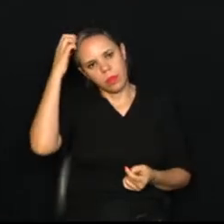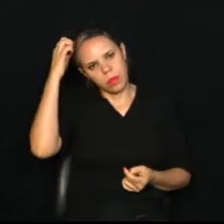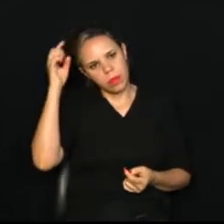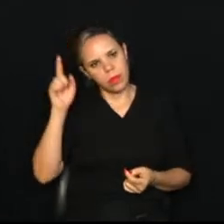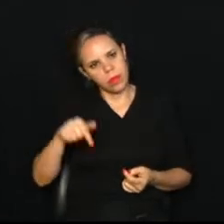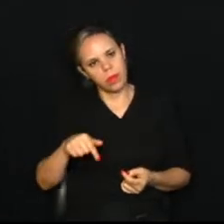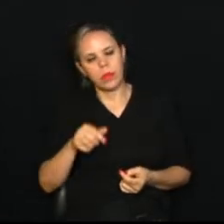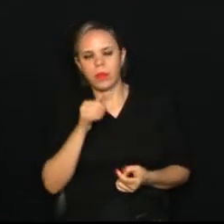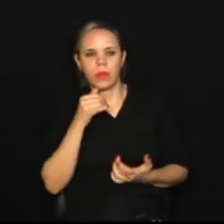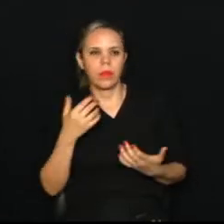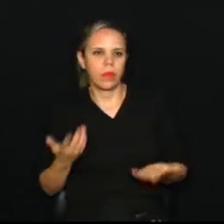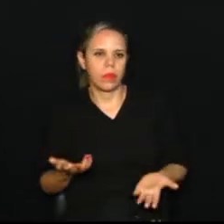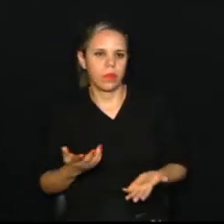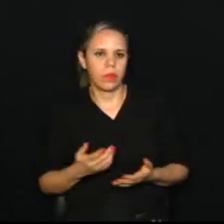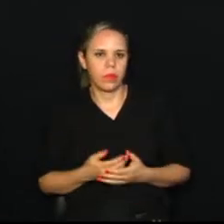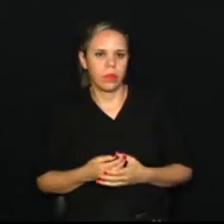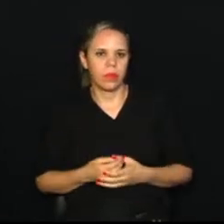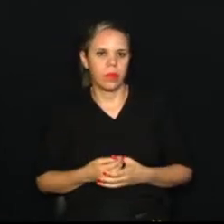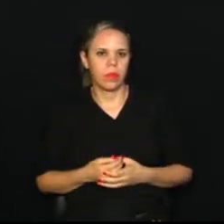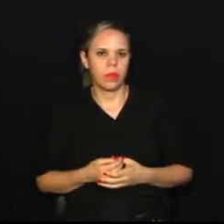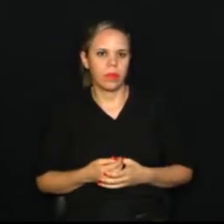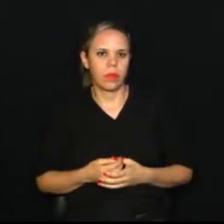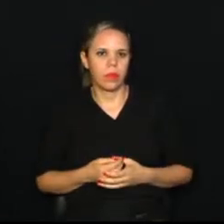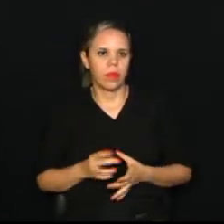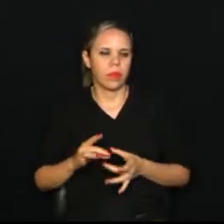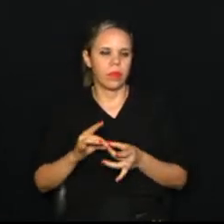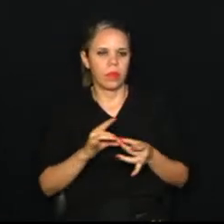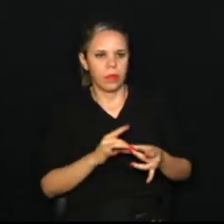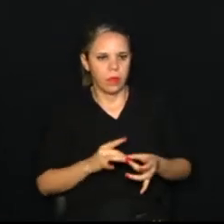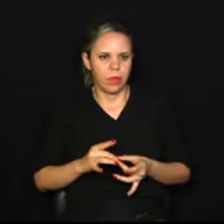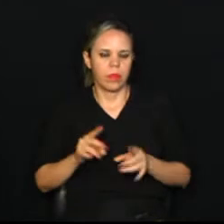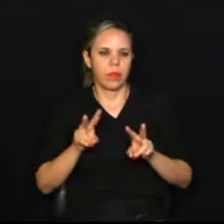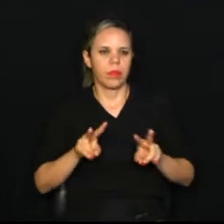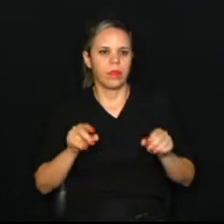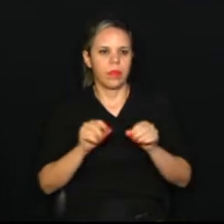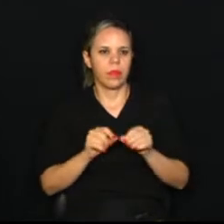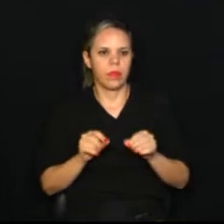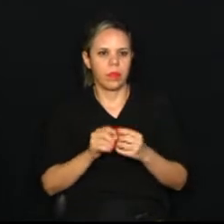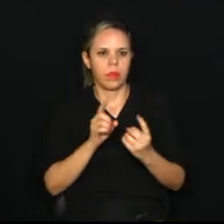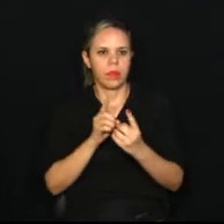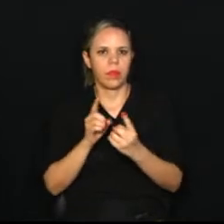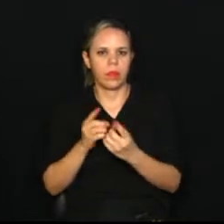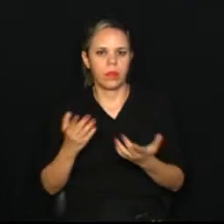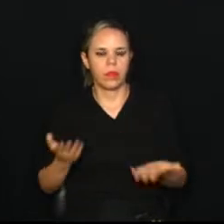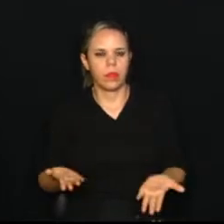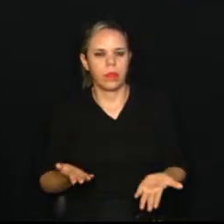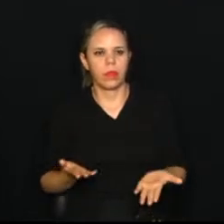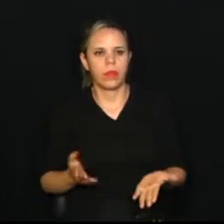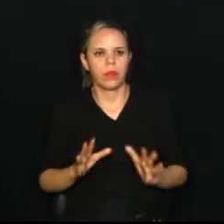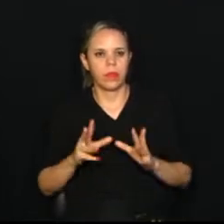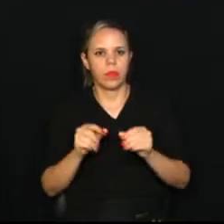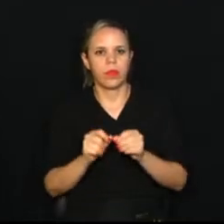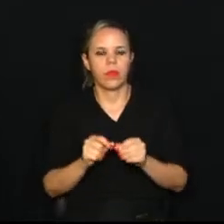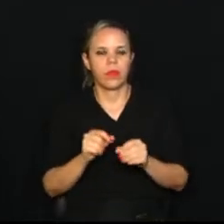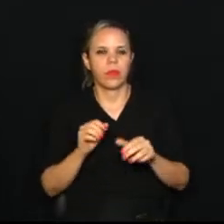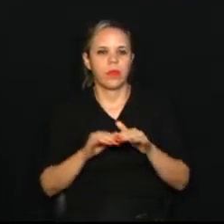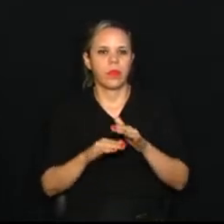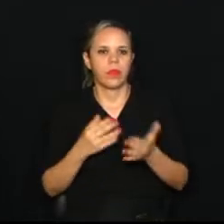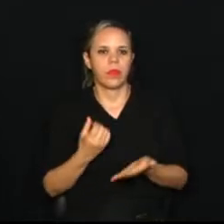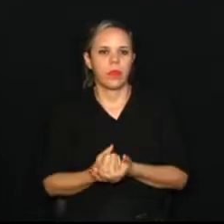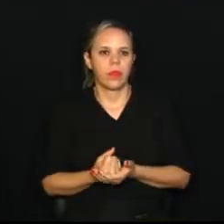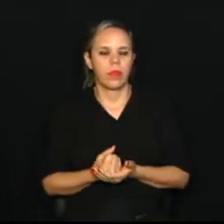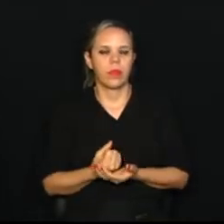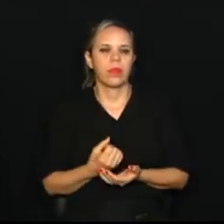esses objetivos que são integrados, viabilizam um atendimento, tudo isso é armazenado dentro de um